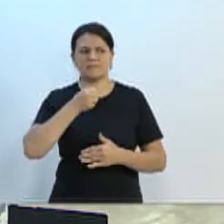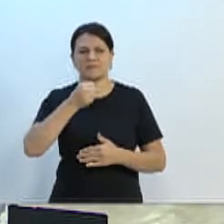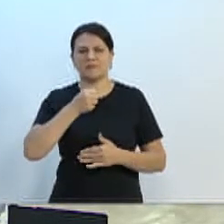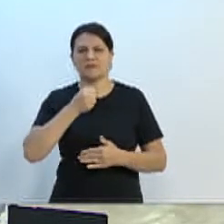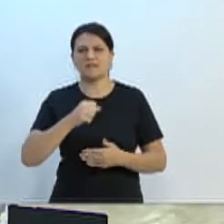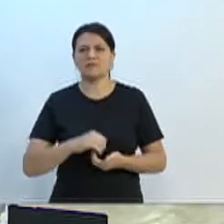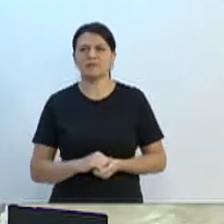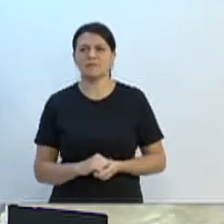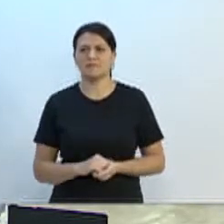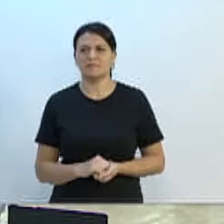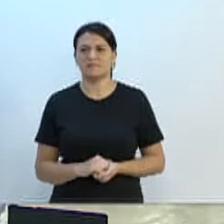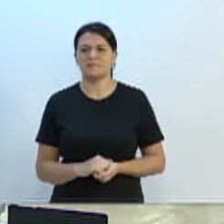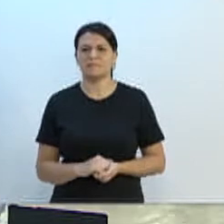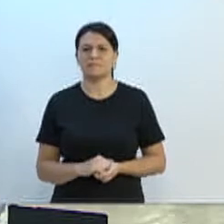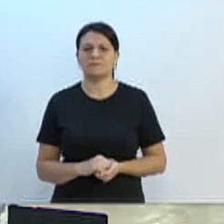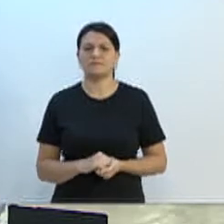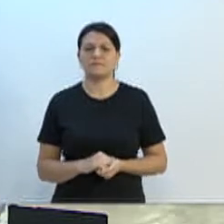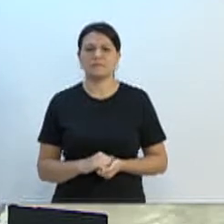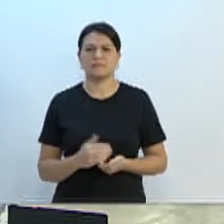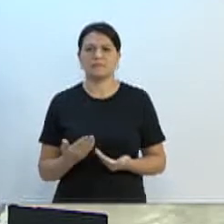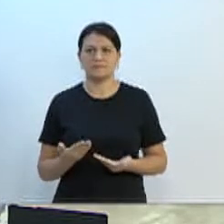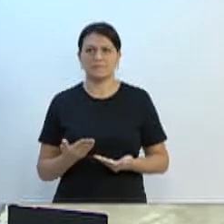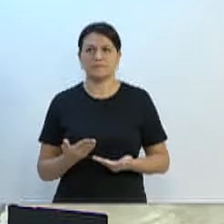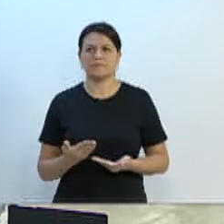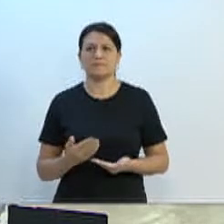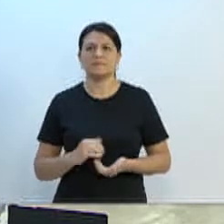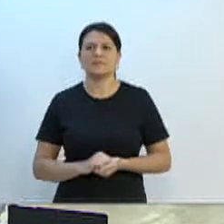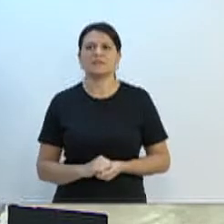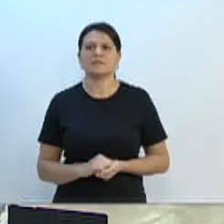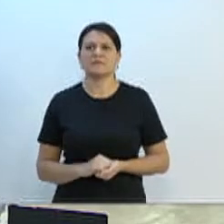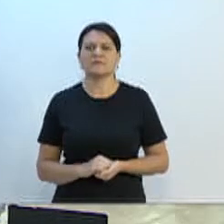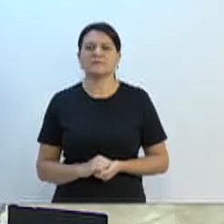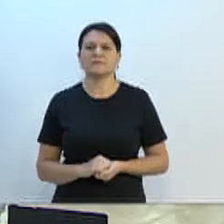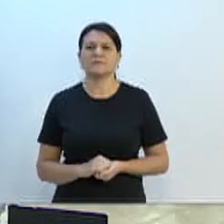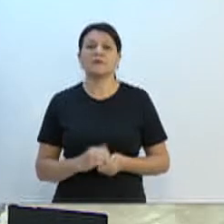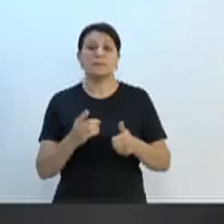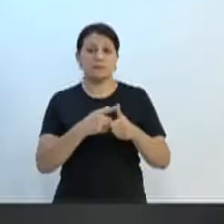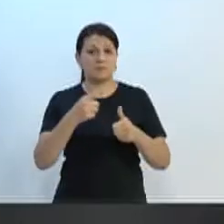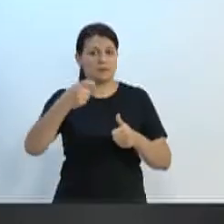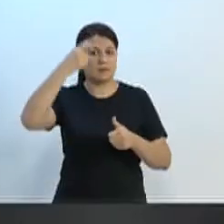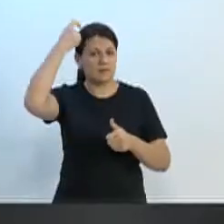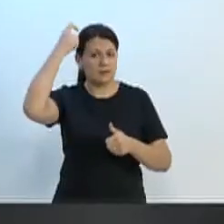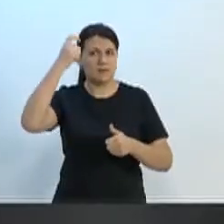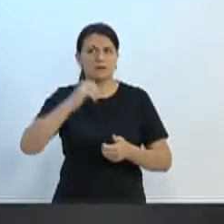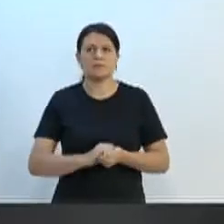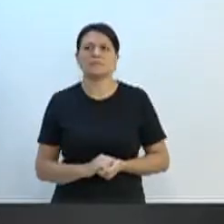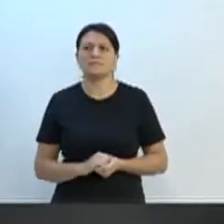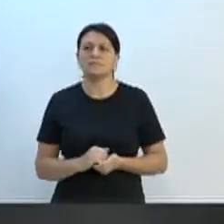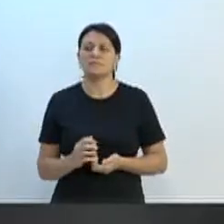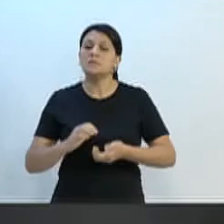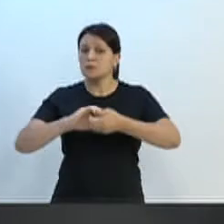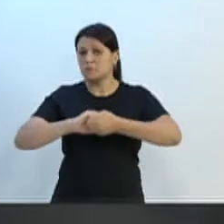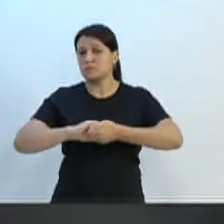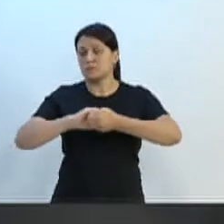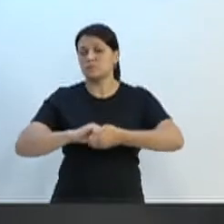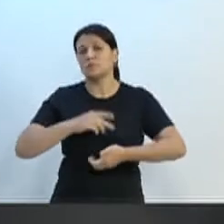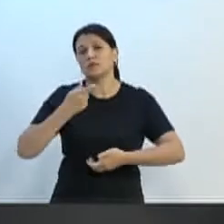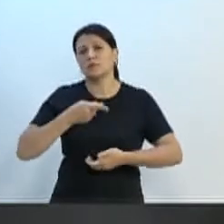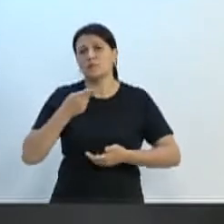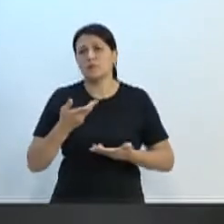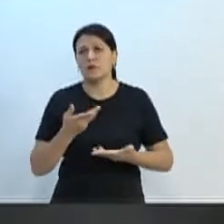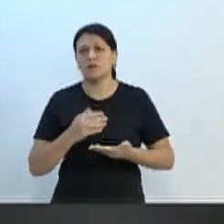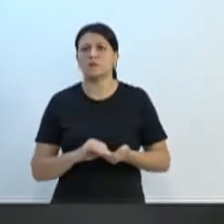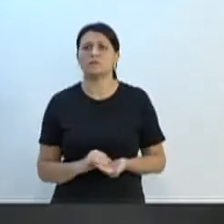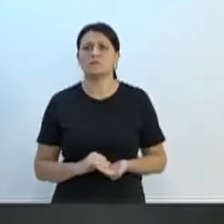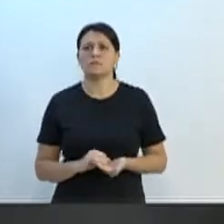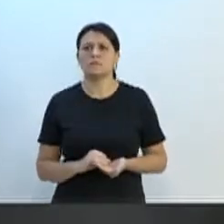Não. Todos com a parte concedida pelo vereador Almir. Primeiro, vereador Adriano. Vereador Almir, queria cumprimentá-lo pelo pronunciamento. Com relação ao que